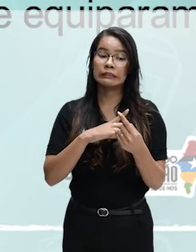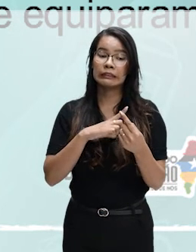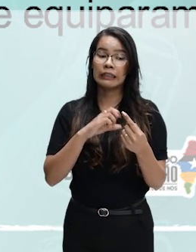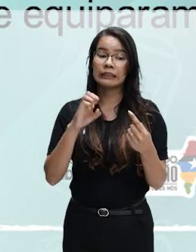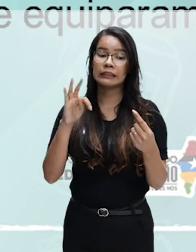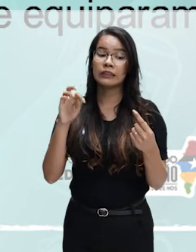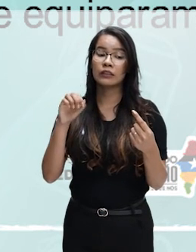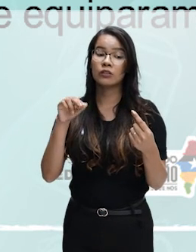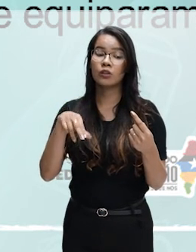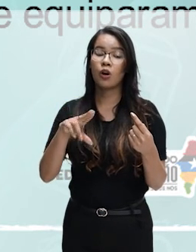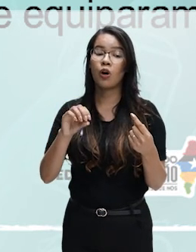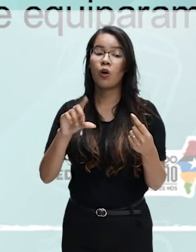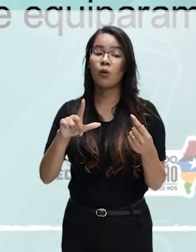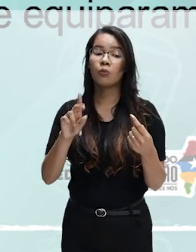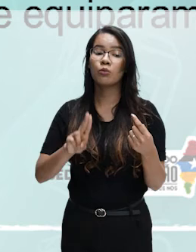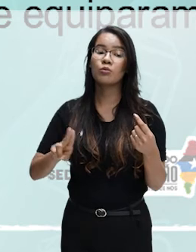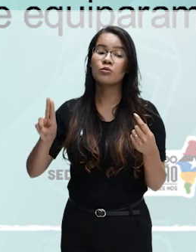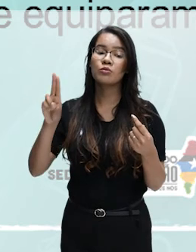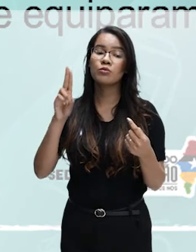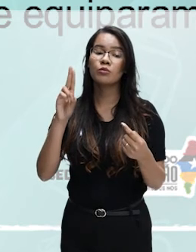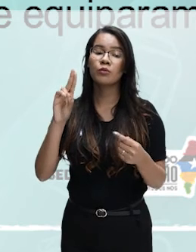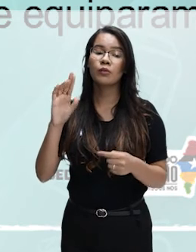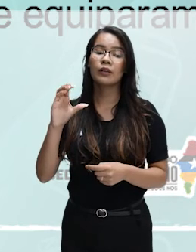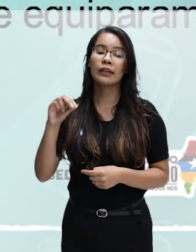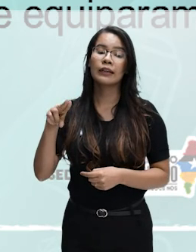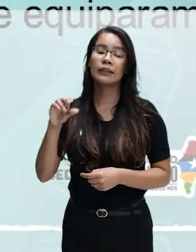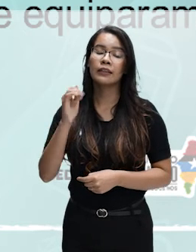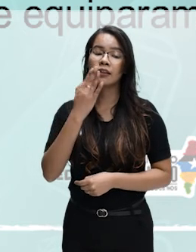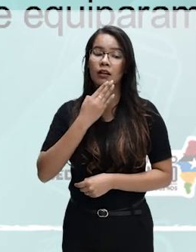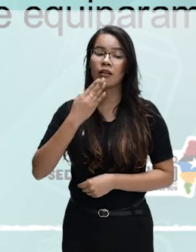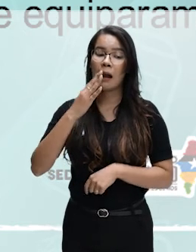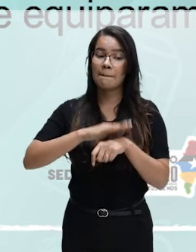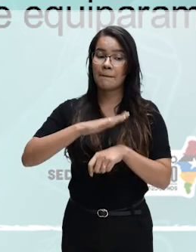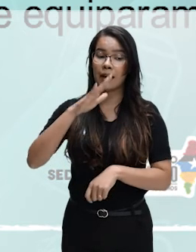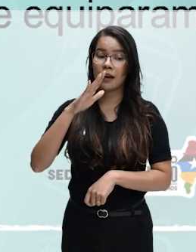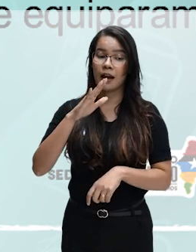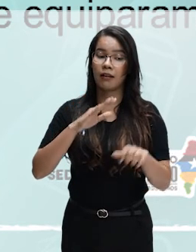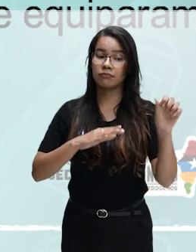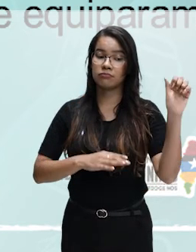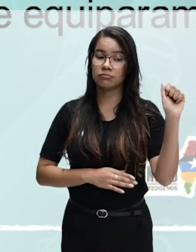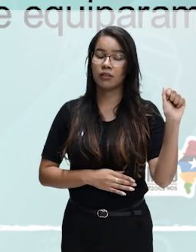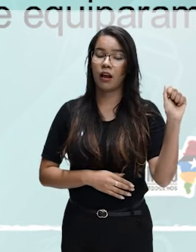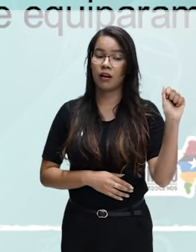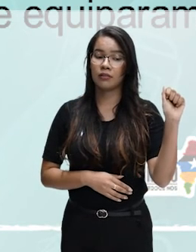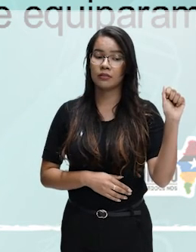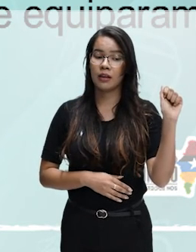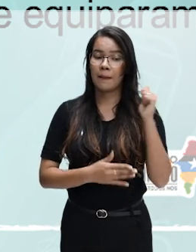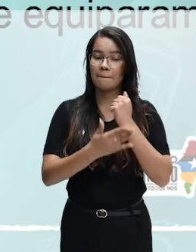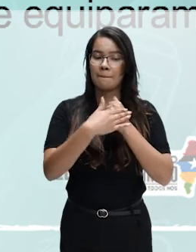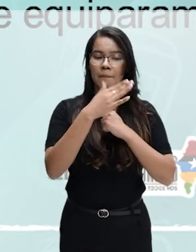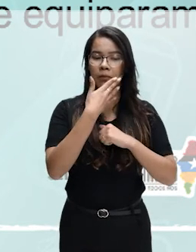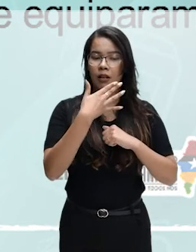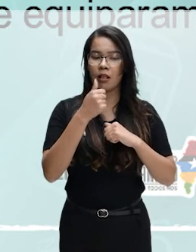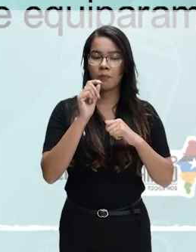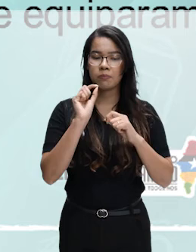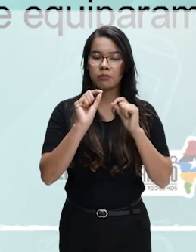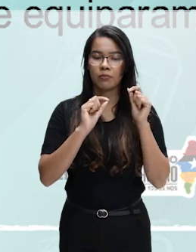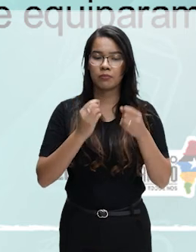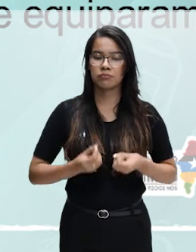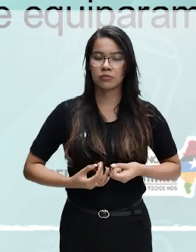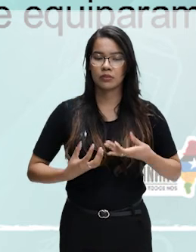de cana-de-açúcar é mais eficiente, pois a produtividade do canavial é maior do que a do